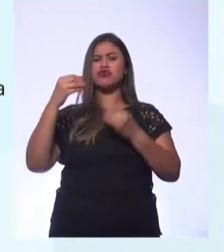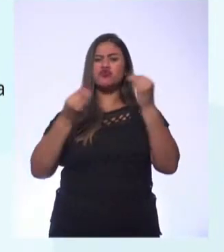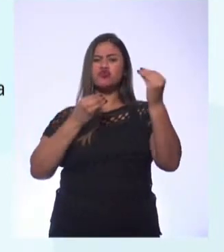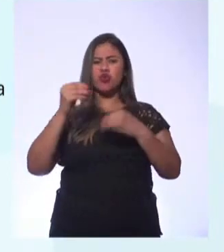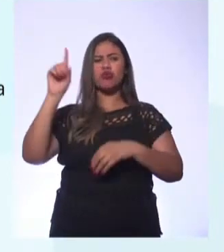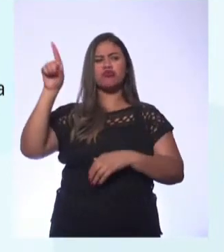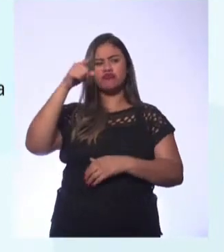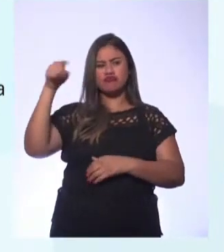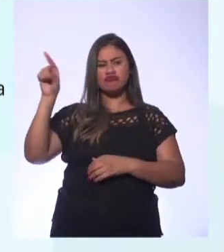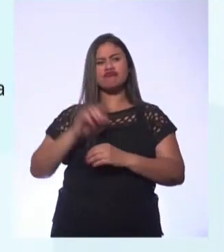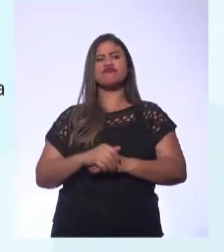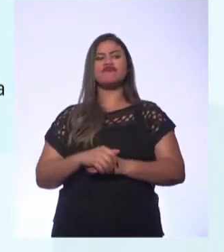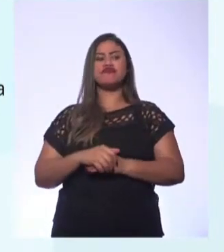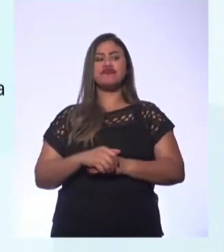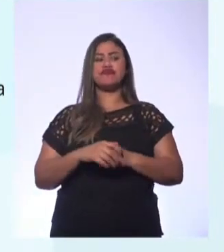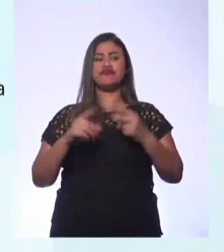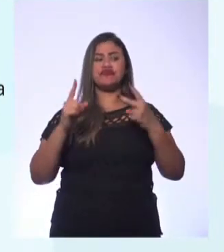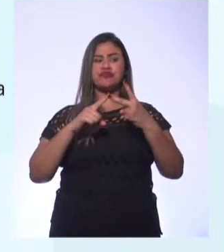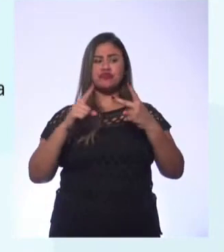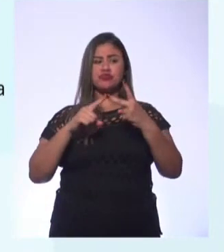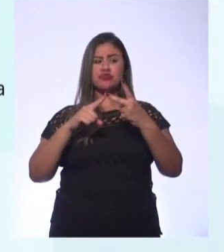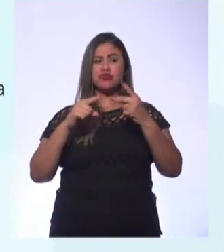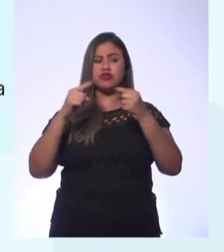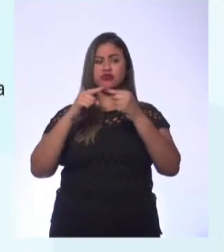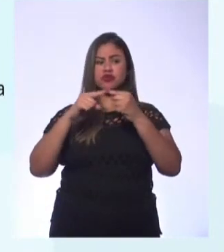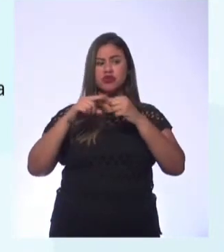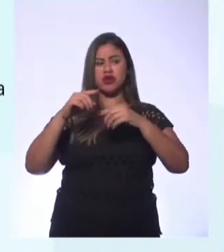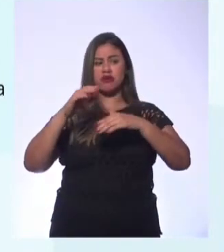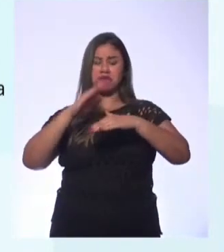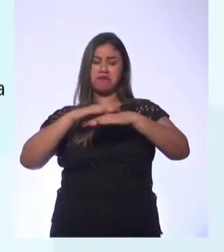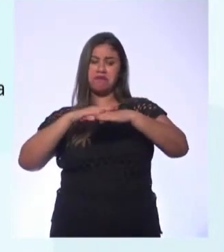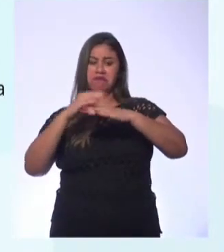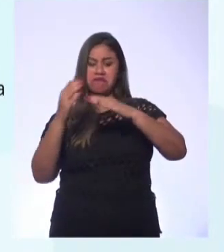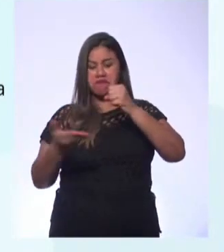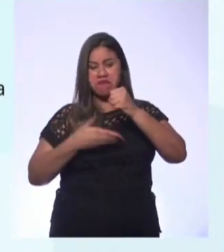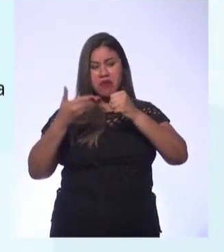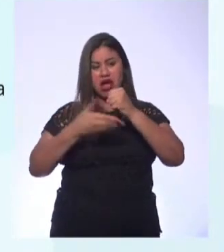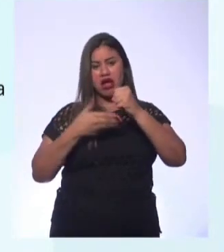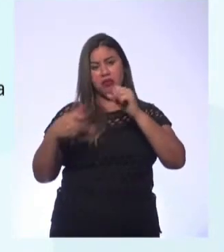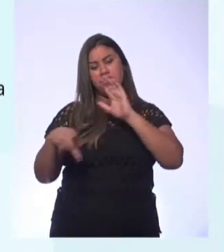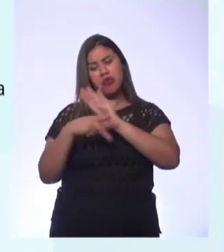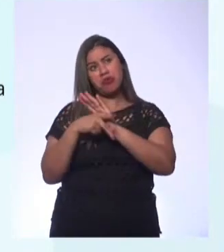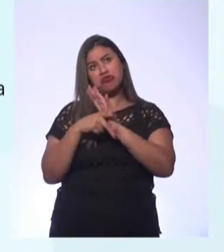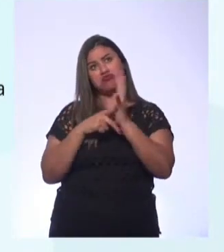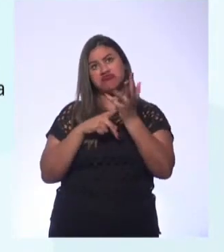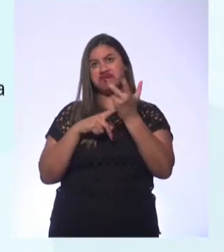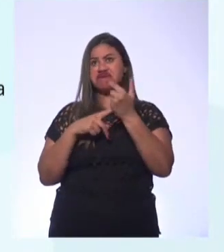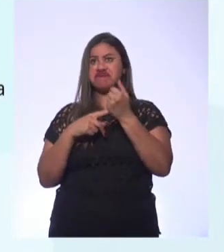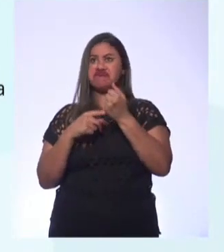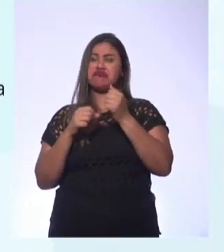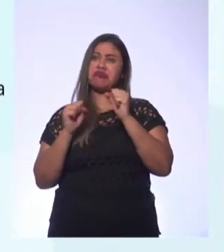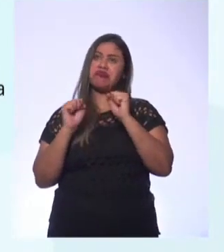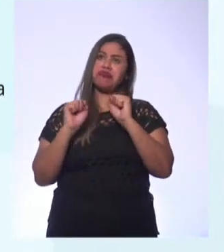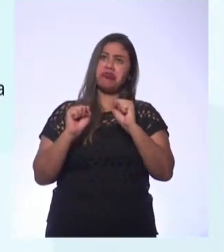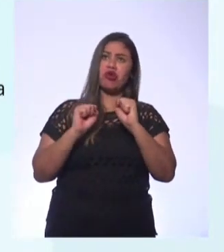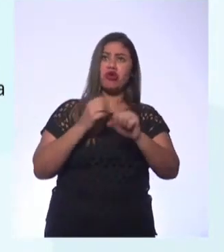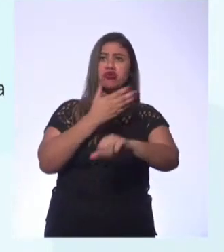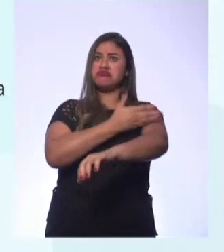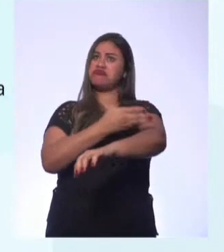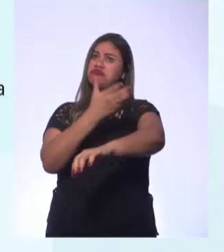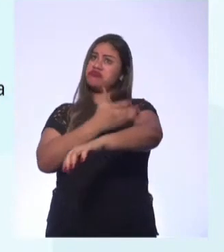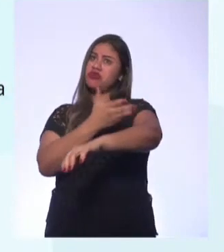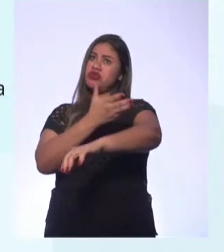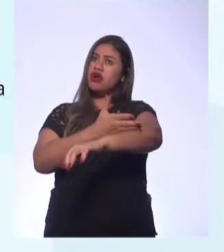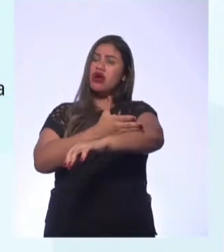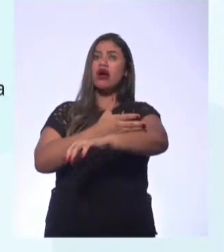errada. Inserção do suporte na confecção da obra? Né, nós temos uma obra contemporânea e uma obra